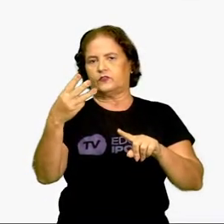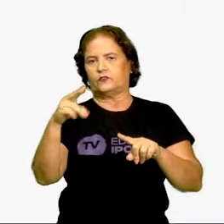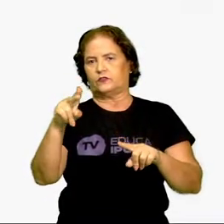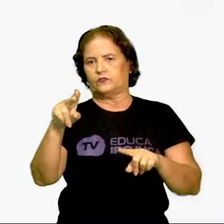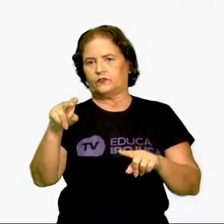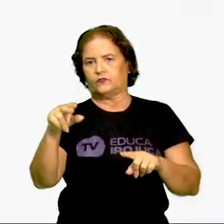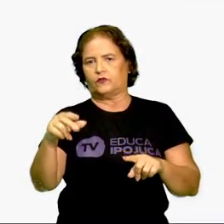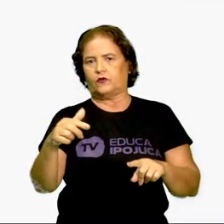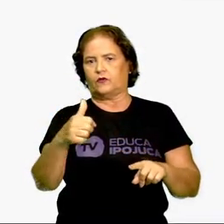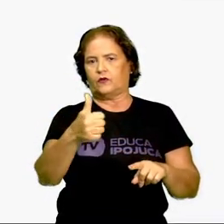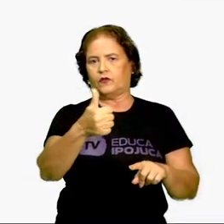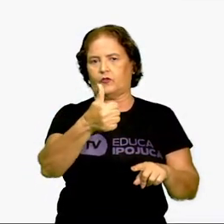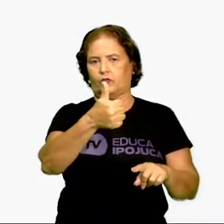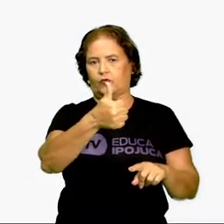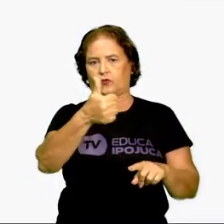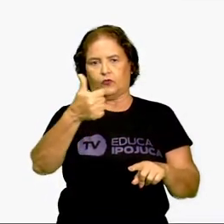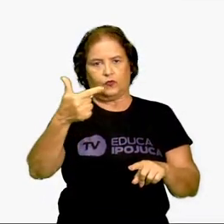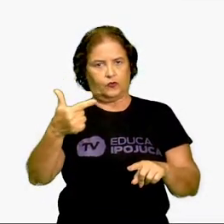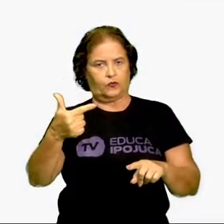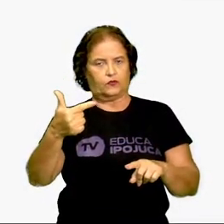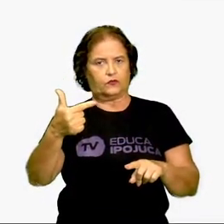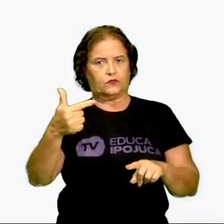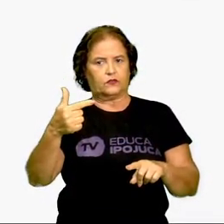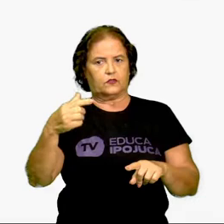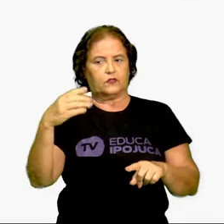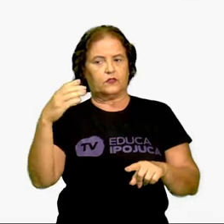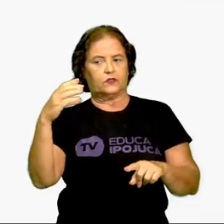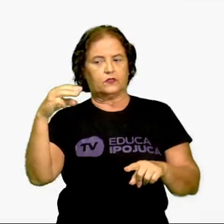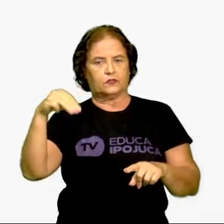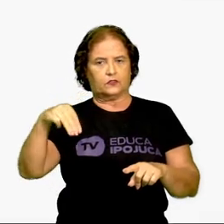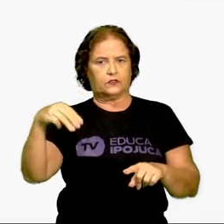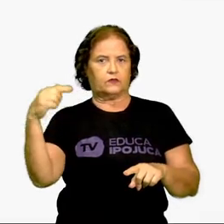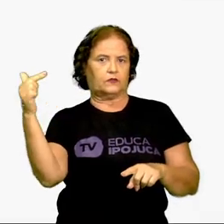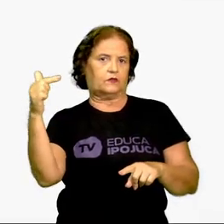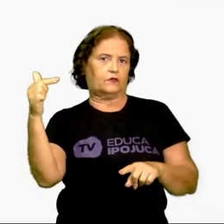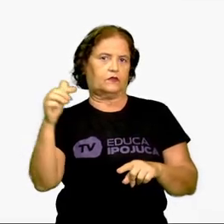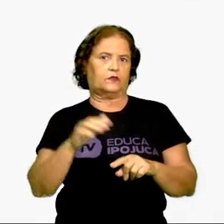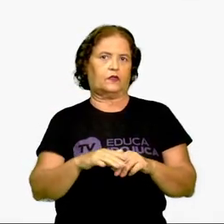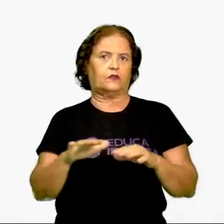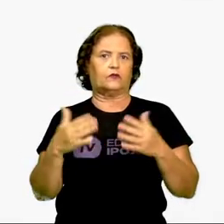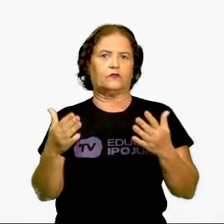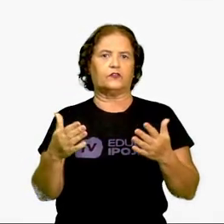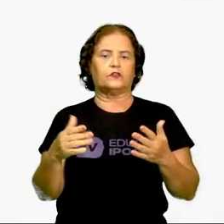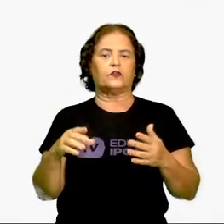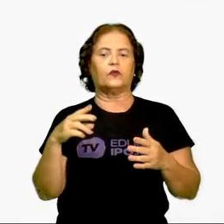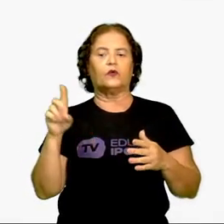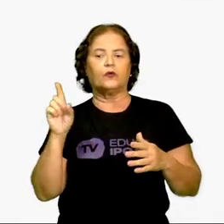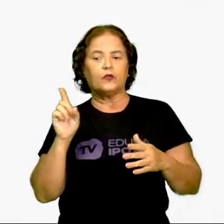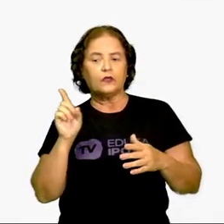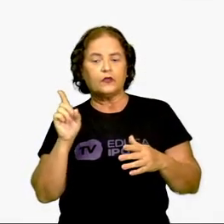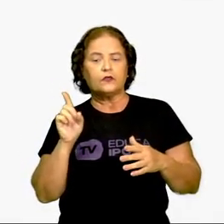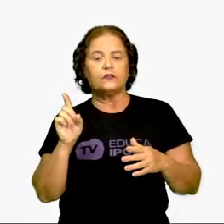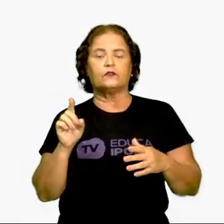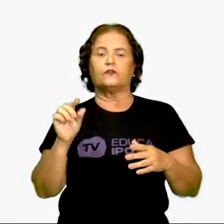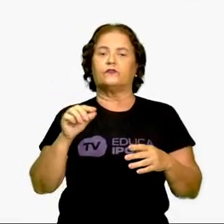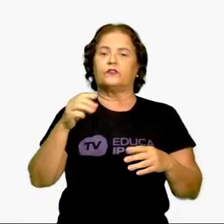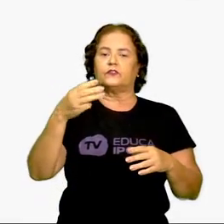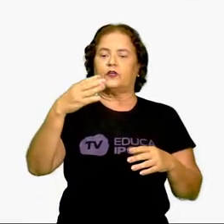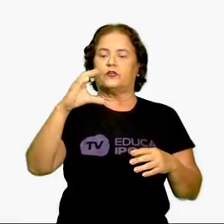centímetros ao quadrado. Note que no paralelogramo eu coloquei a unidade de medida centímetros, então